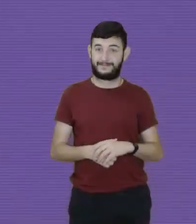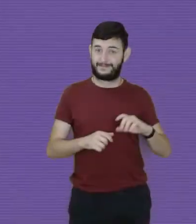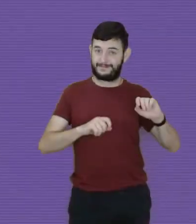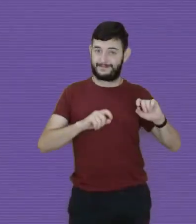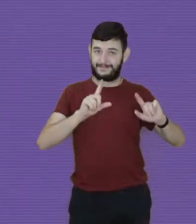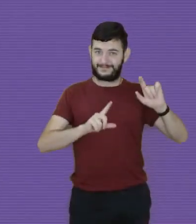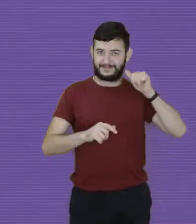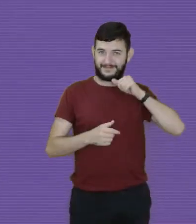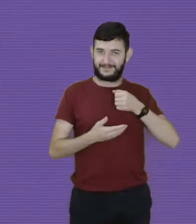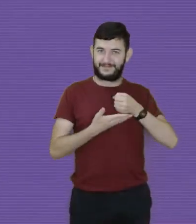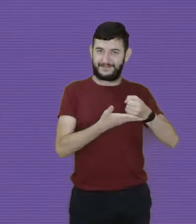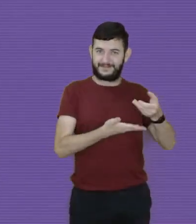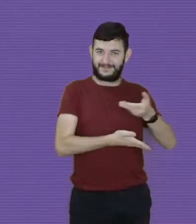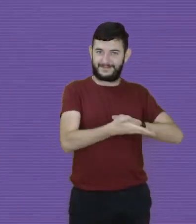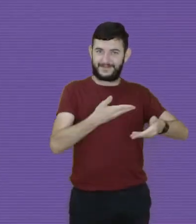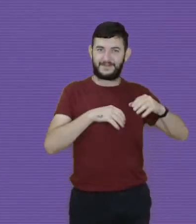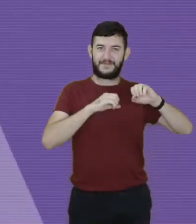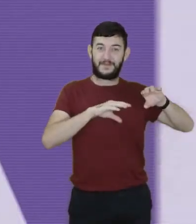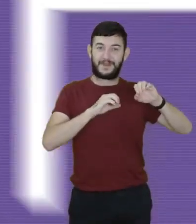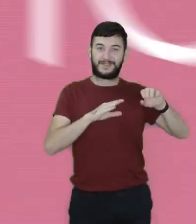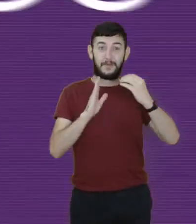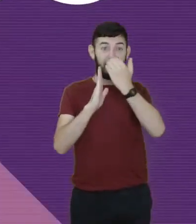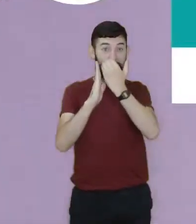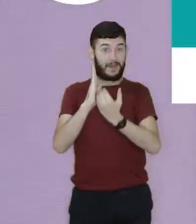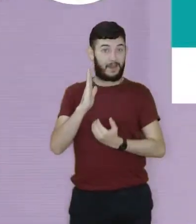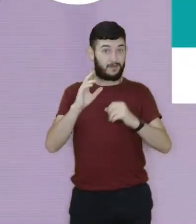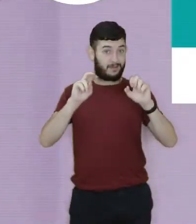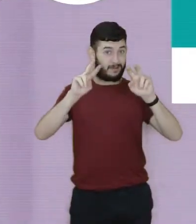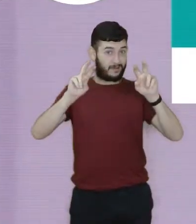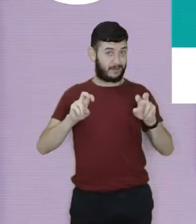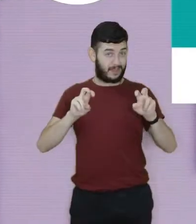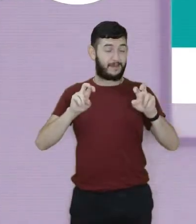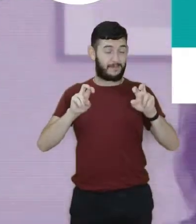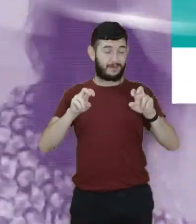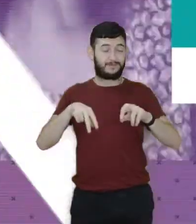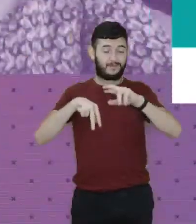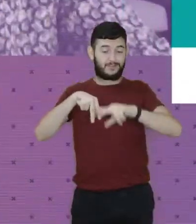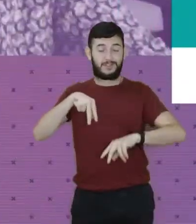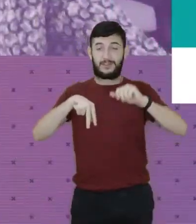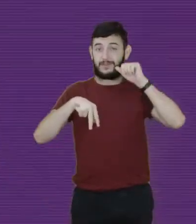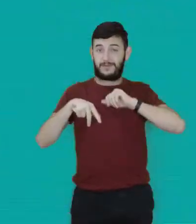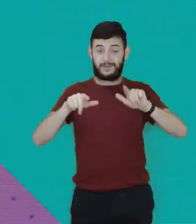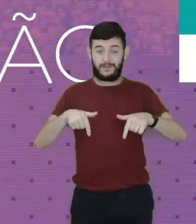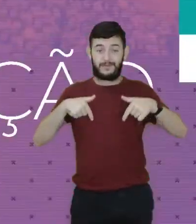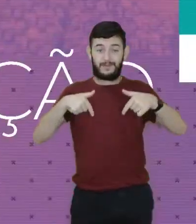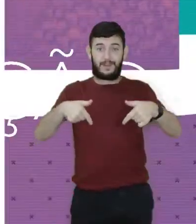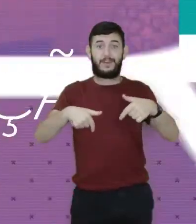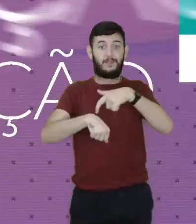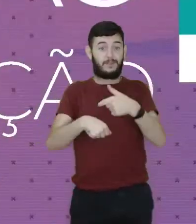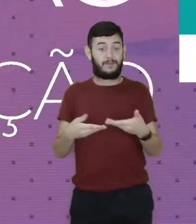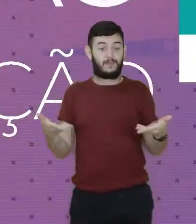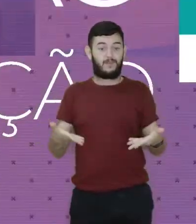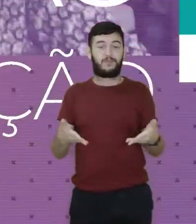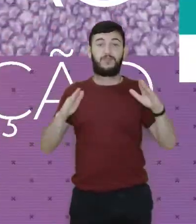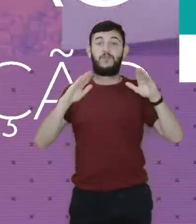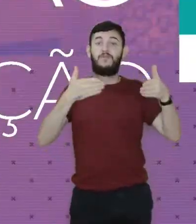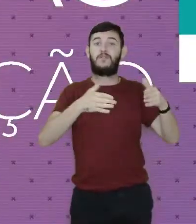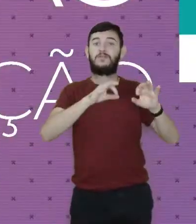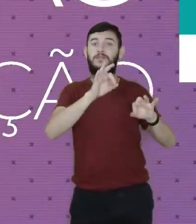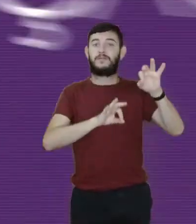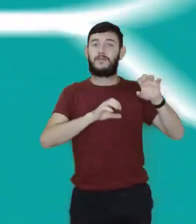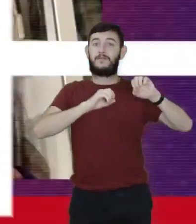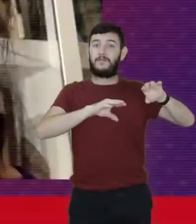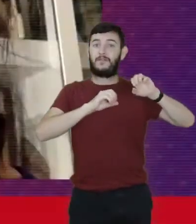O TV Elas por Elas Formação coloca em pauta os desafios enfrentados pelo gênero feminino no mundo contemporâneo, com foco na preparação e formação